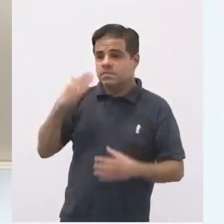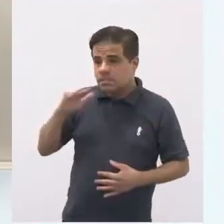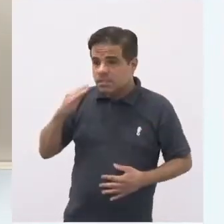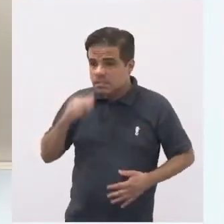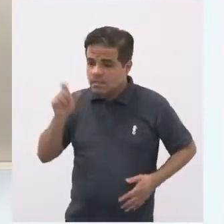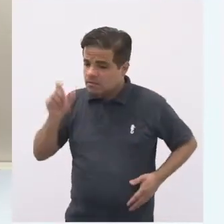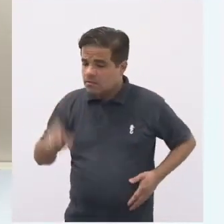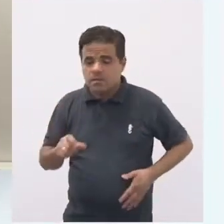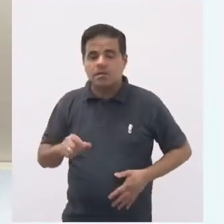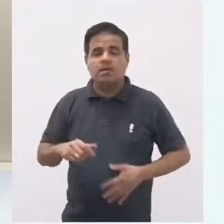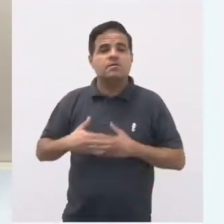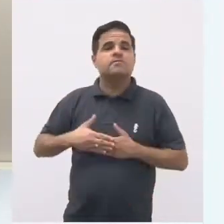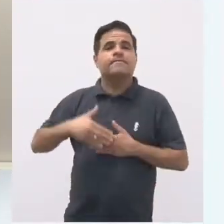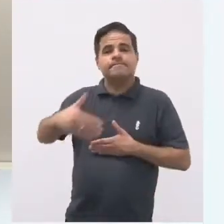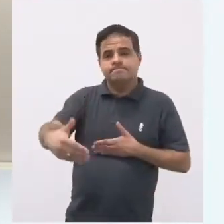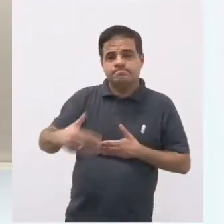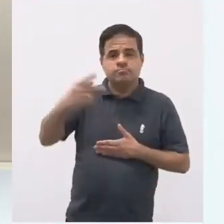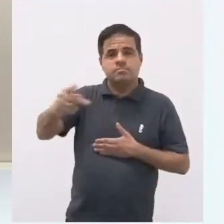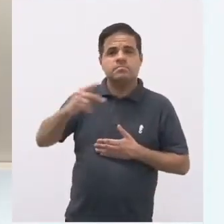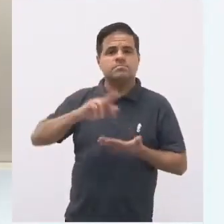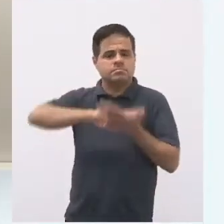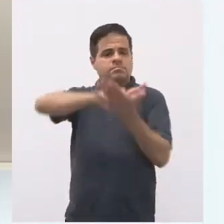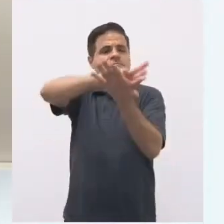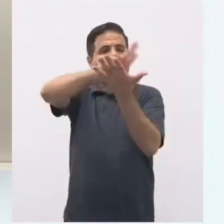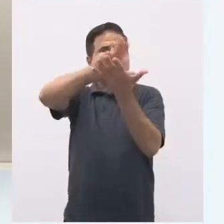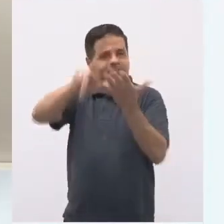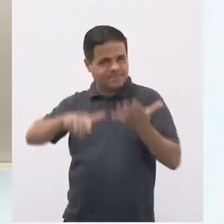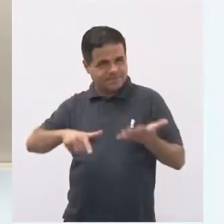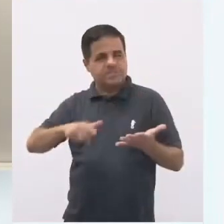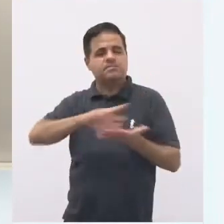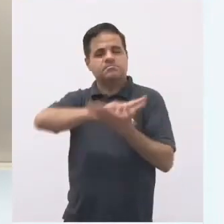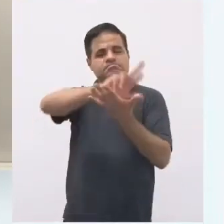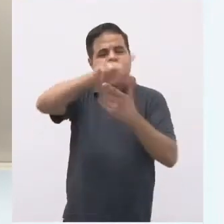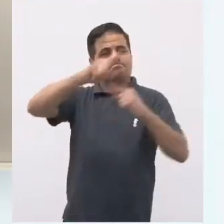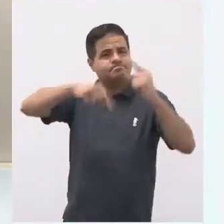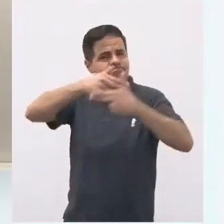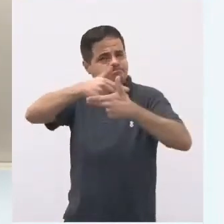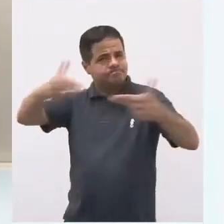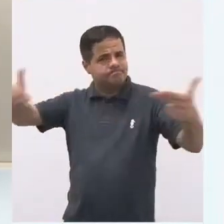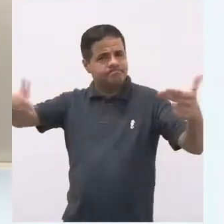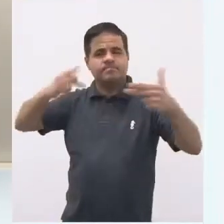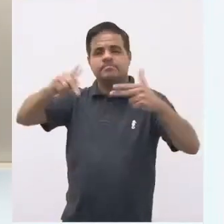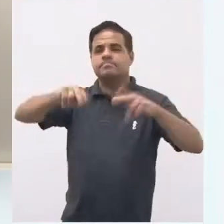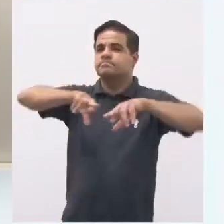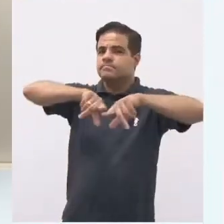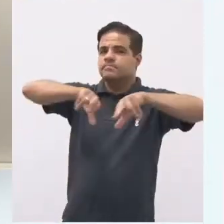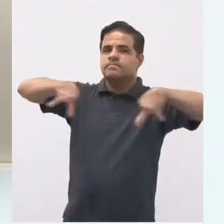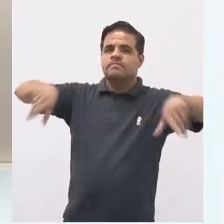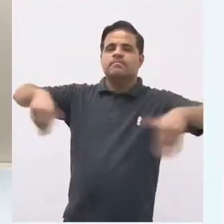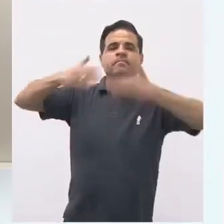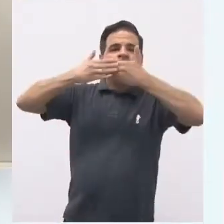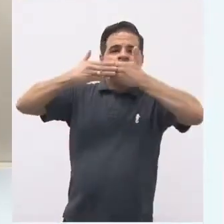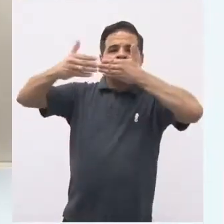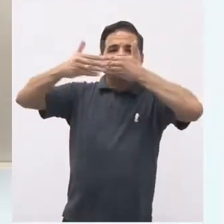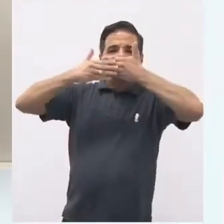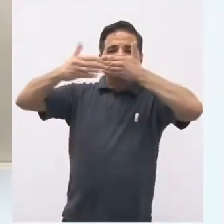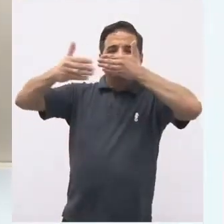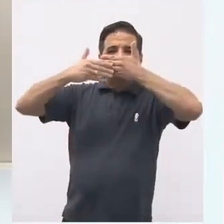compreendido a partir das suas pluralidades, das suas diversidades, das